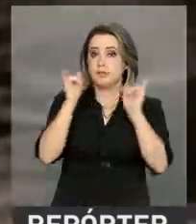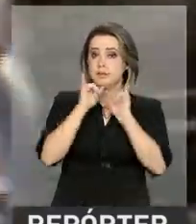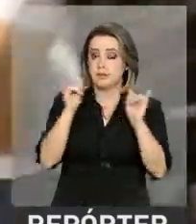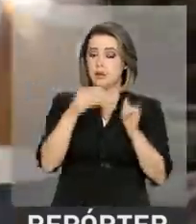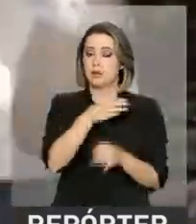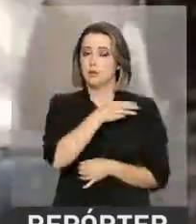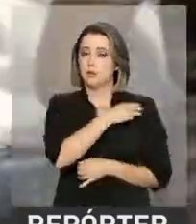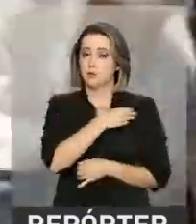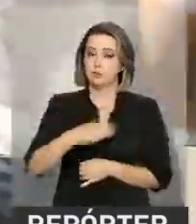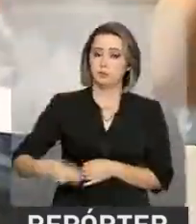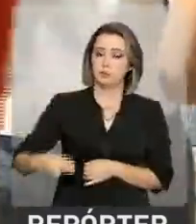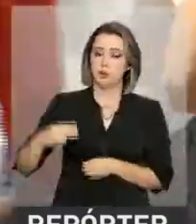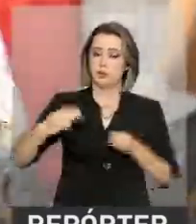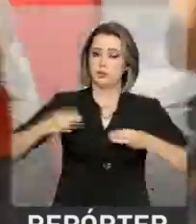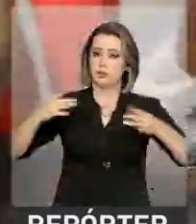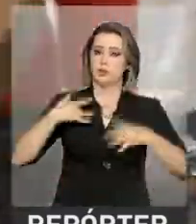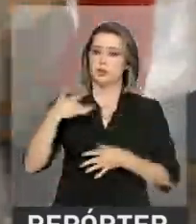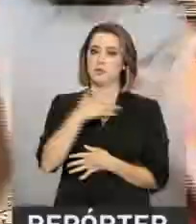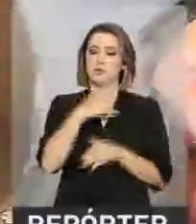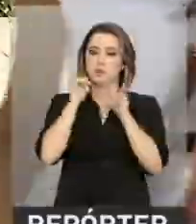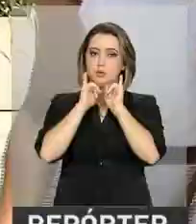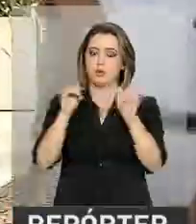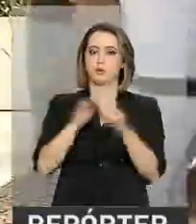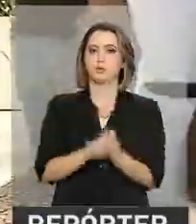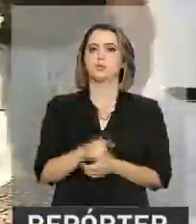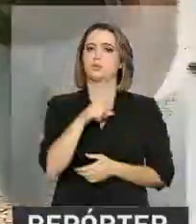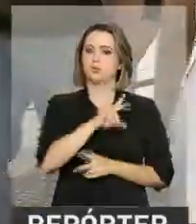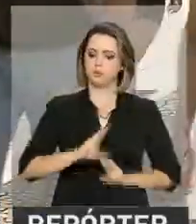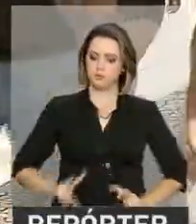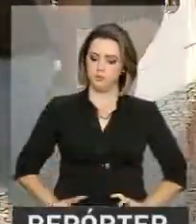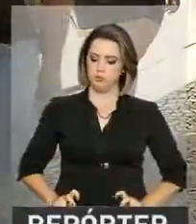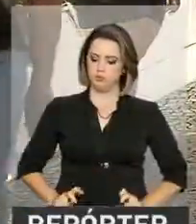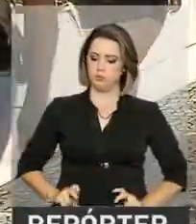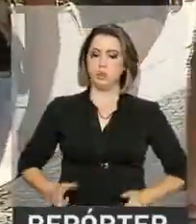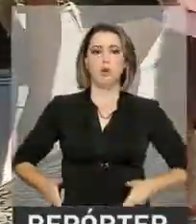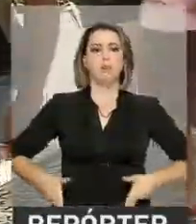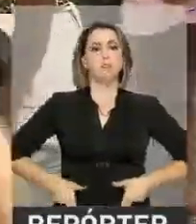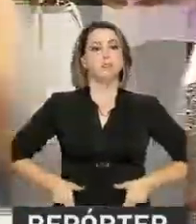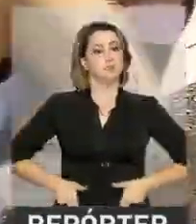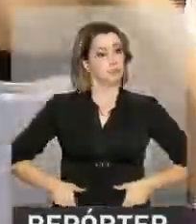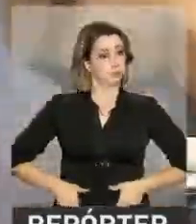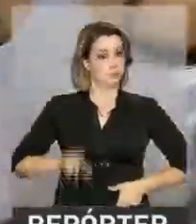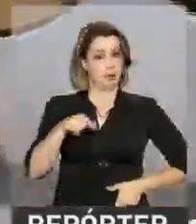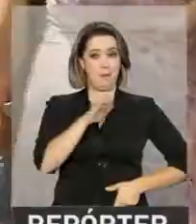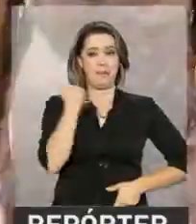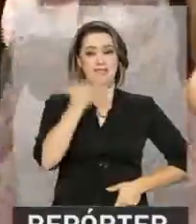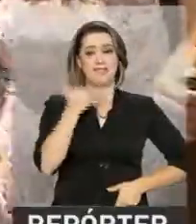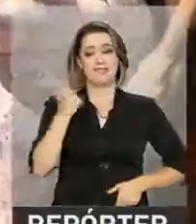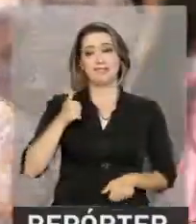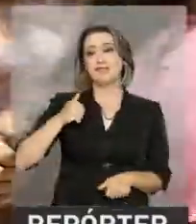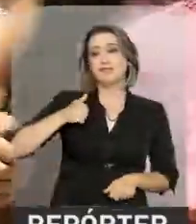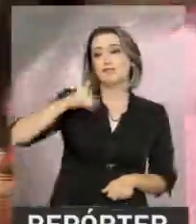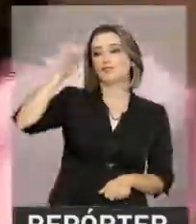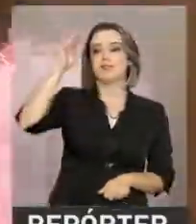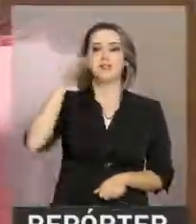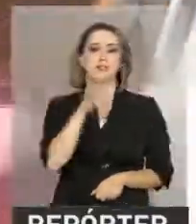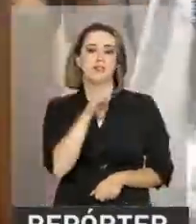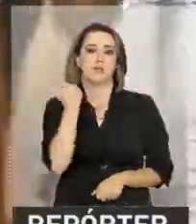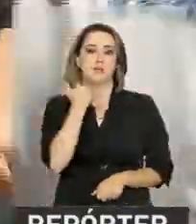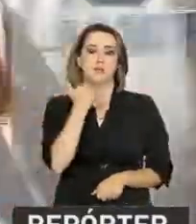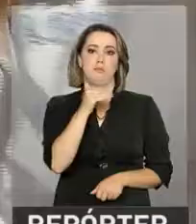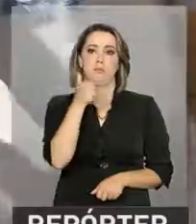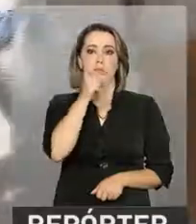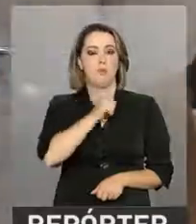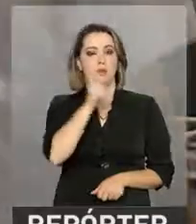o câncer de colo do útero mata mais de 5 mil mulheres por ano no brasil a principal causa desse tipo